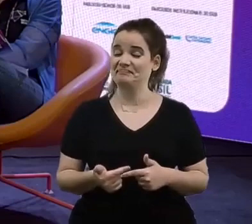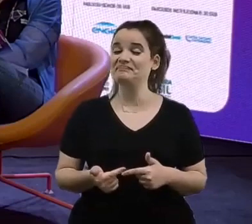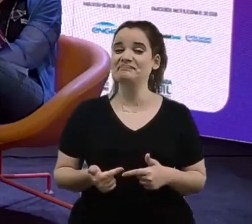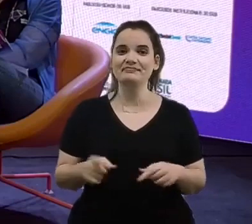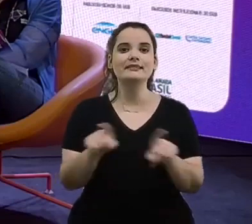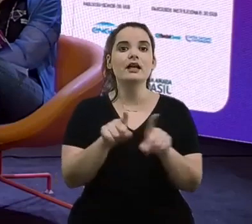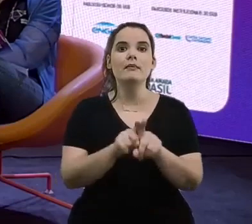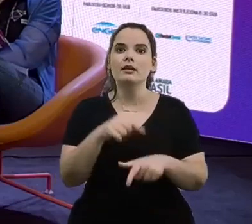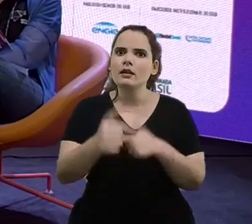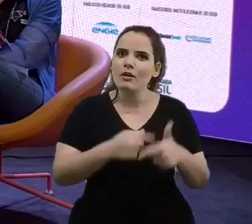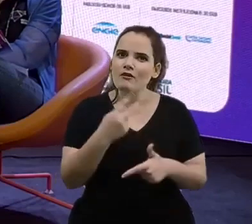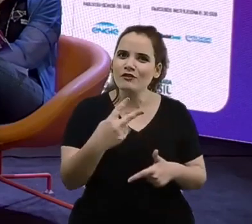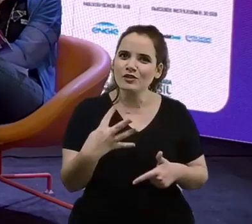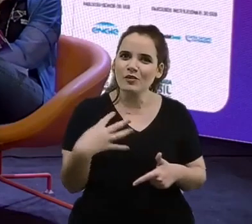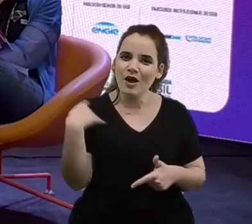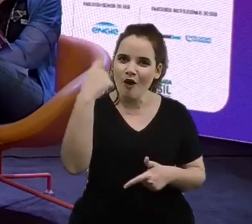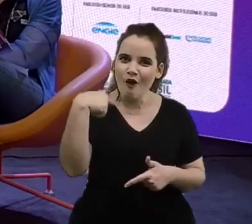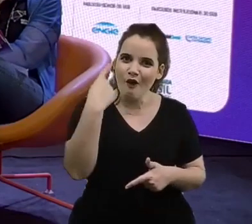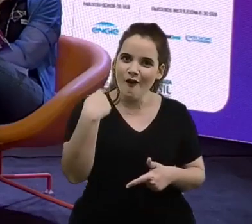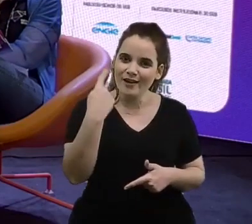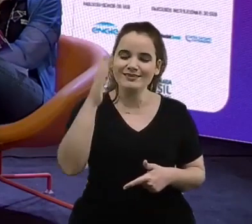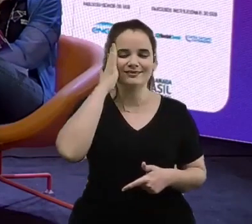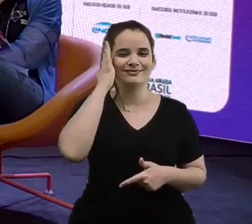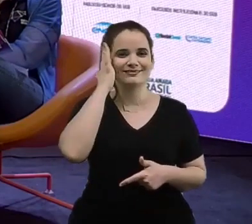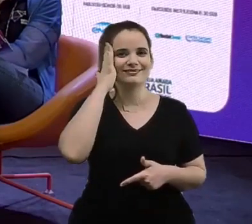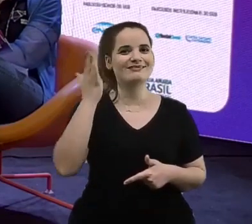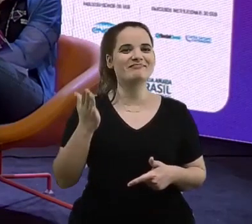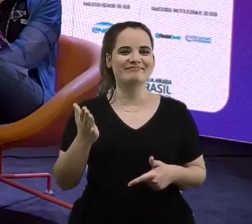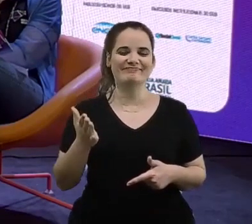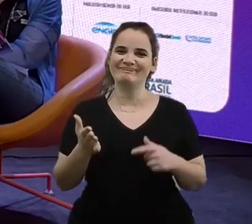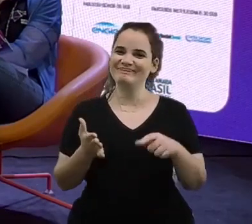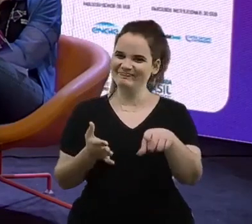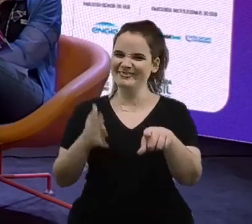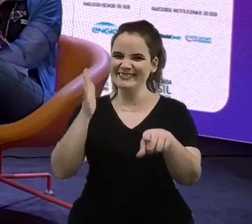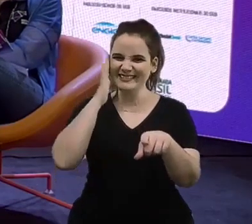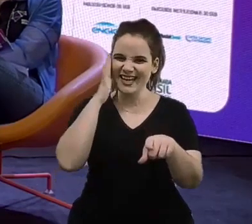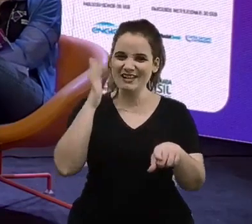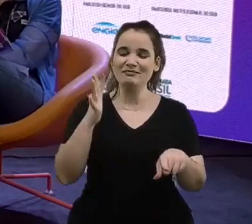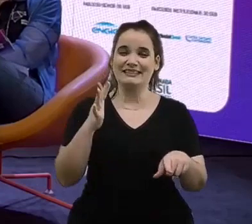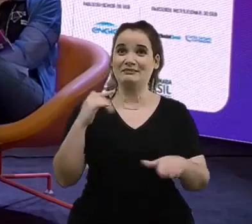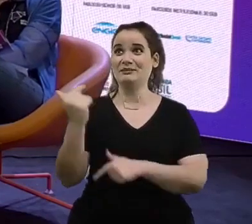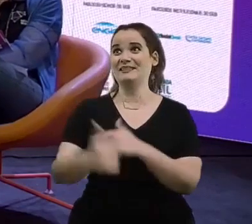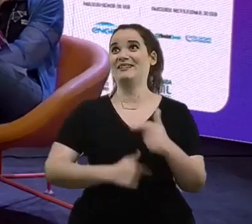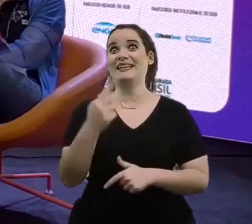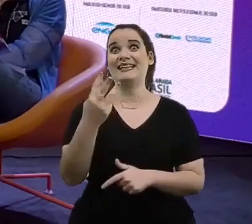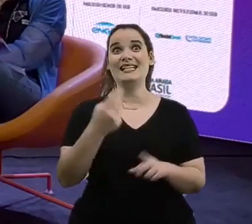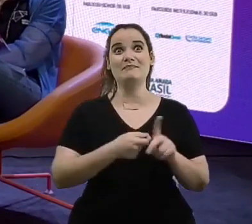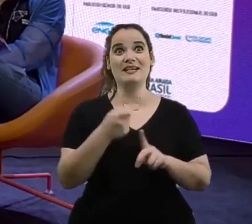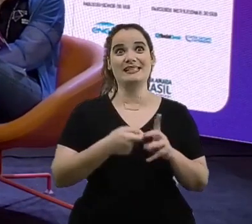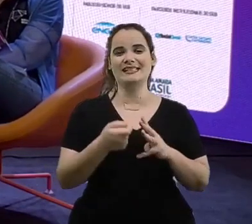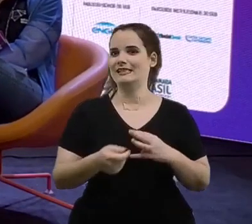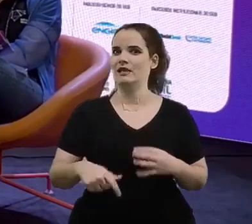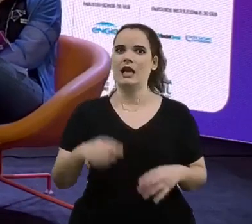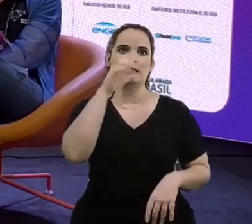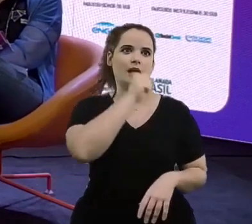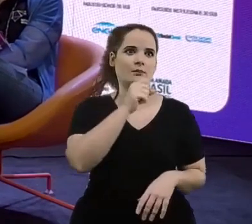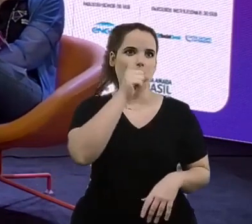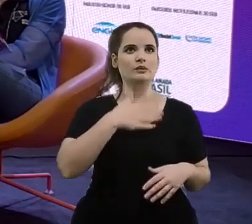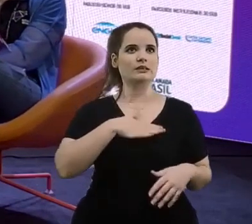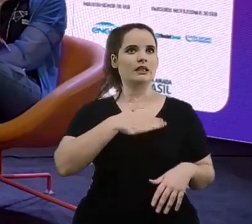bateu, né, a ansiedade de toda uma carga horária, uma jornada de trabalho, né, no final se refletia nessa frase, e